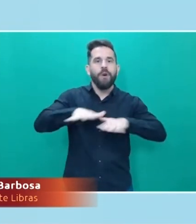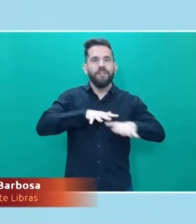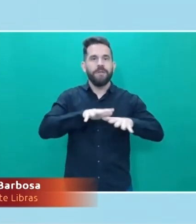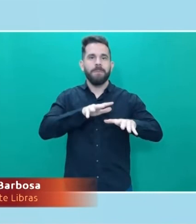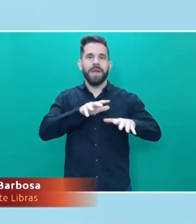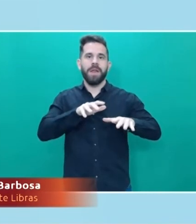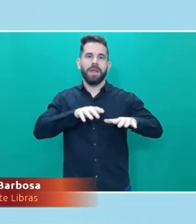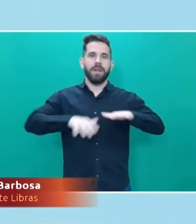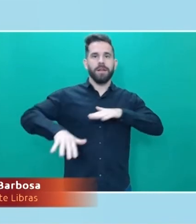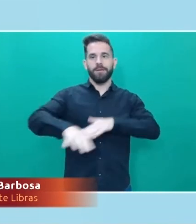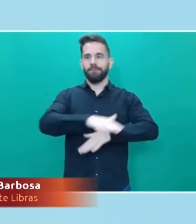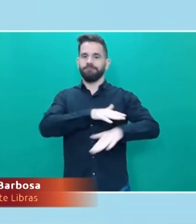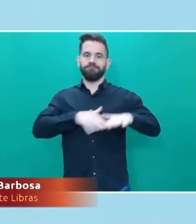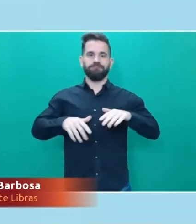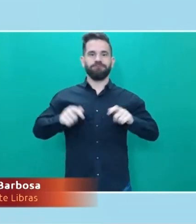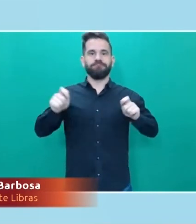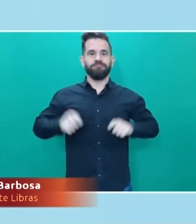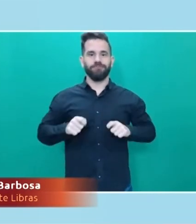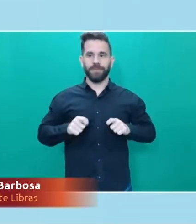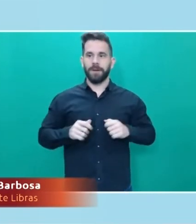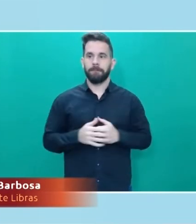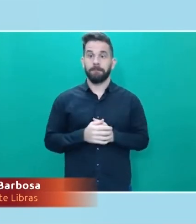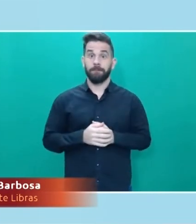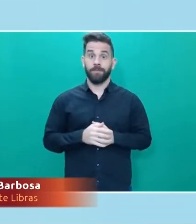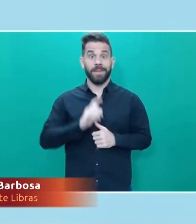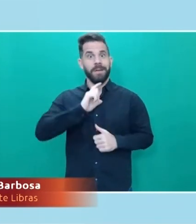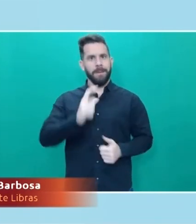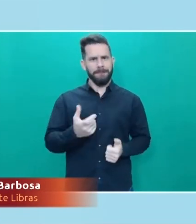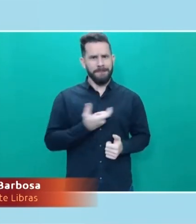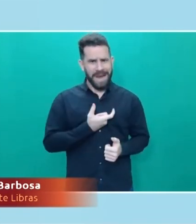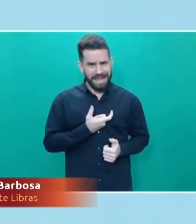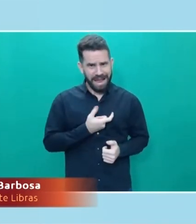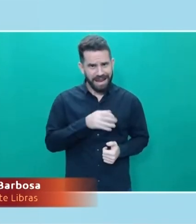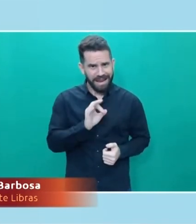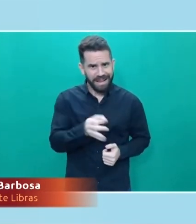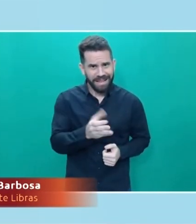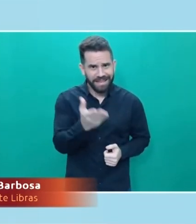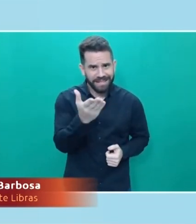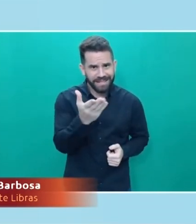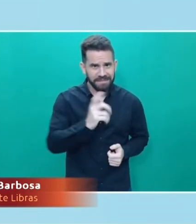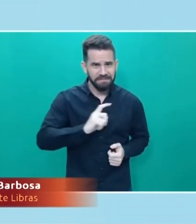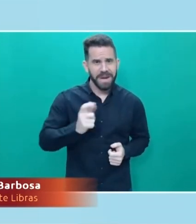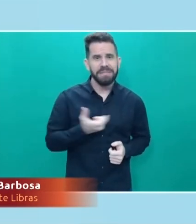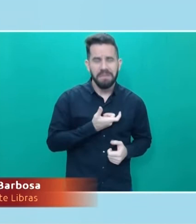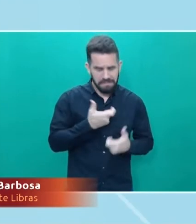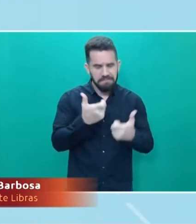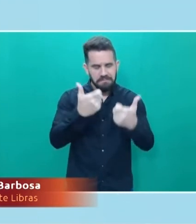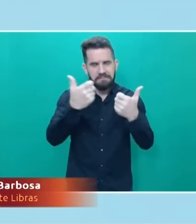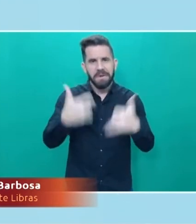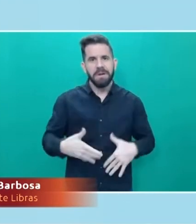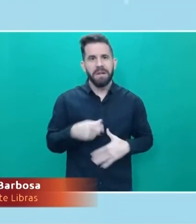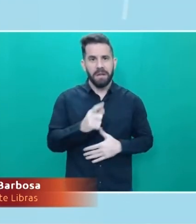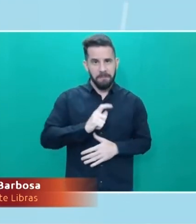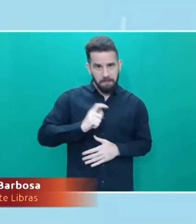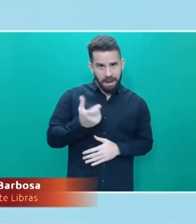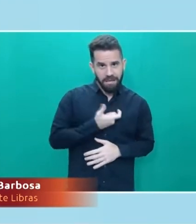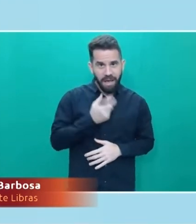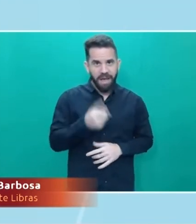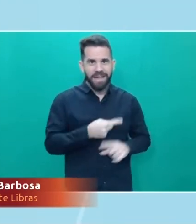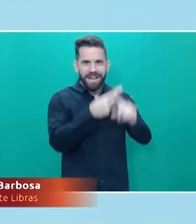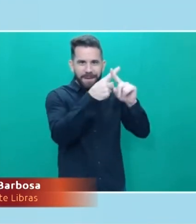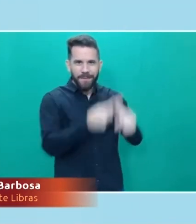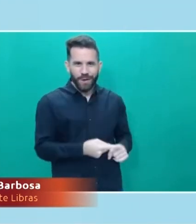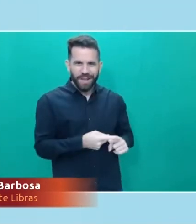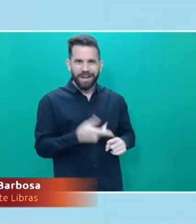né? E tem uma medalha aí no seu peito, né? Conta um pouco dessa medalha. Foi uma das que vocês ganharam nesse campeonato que